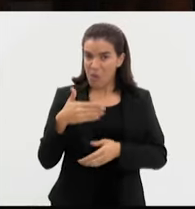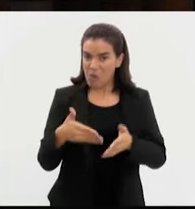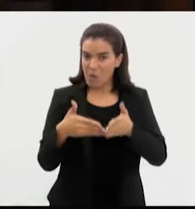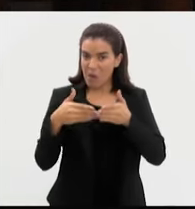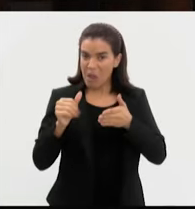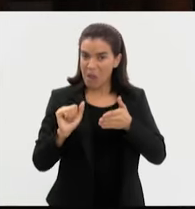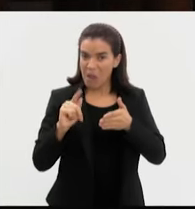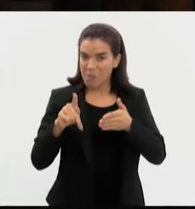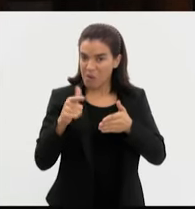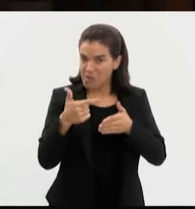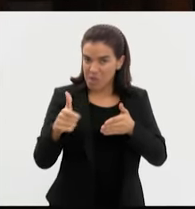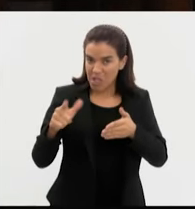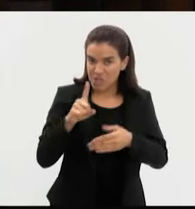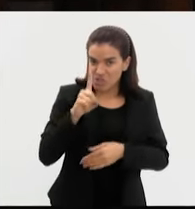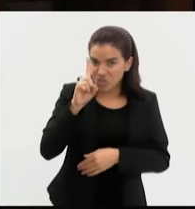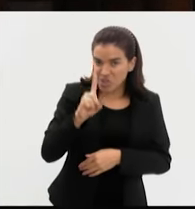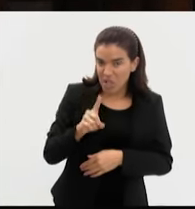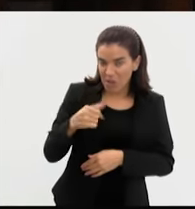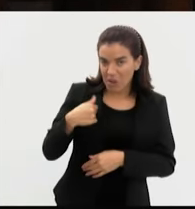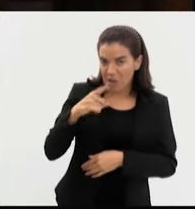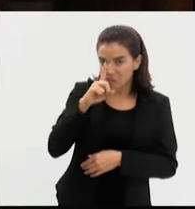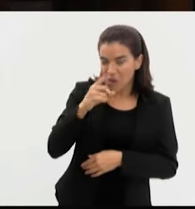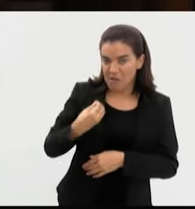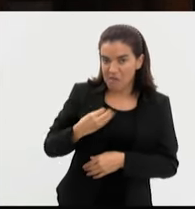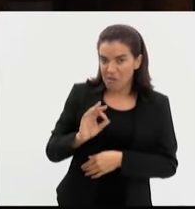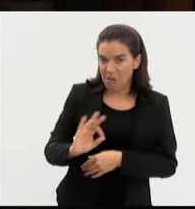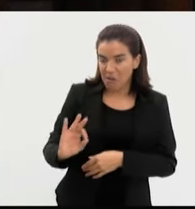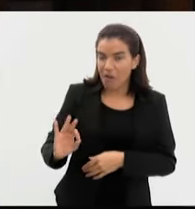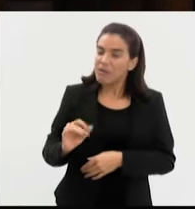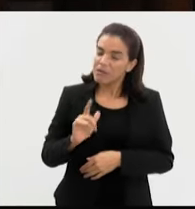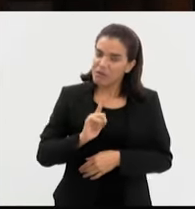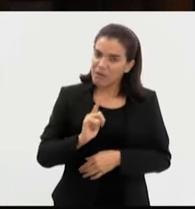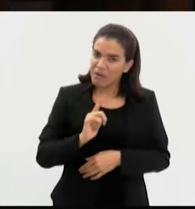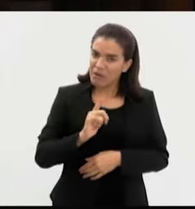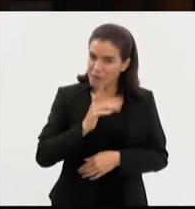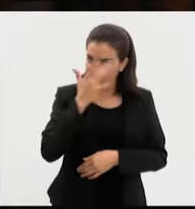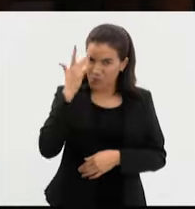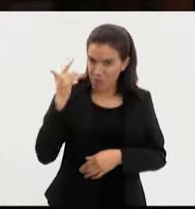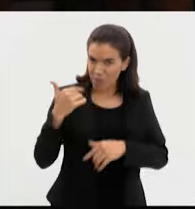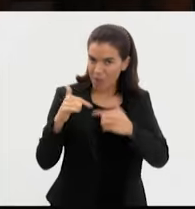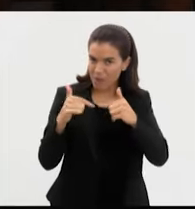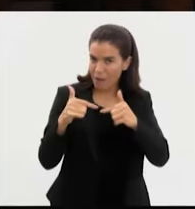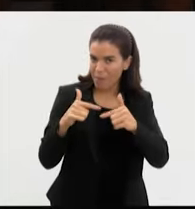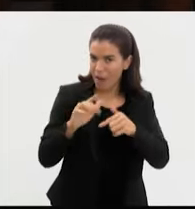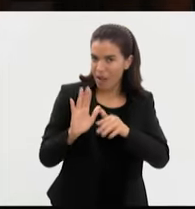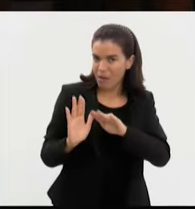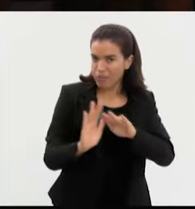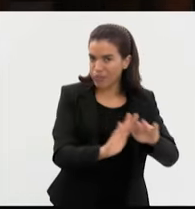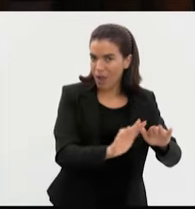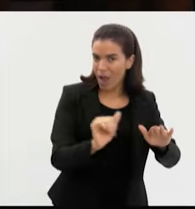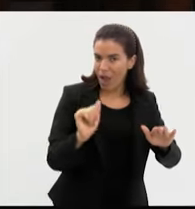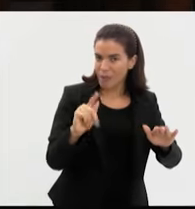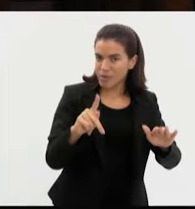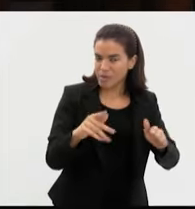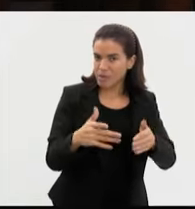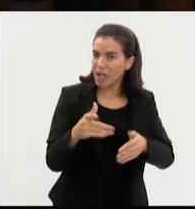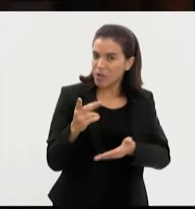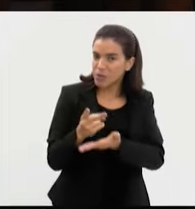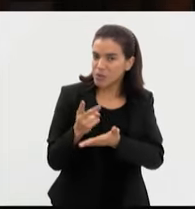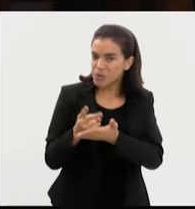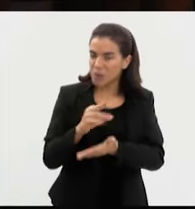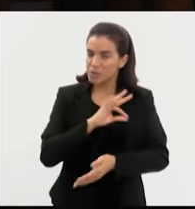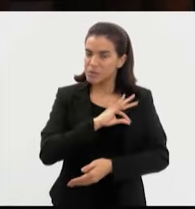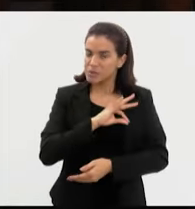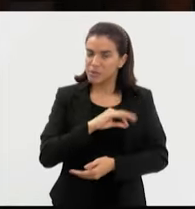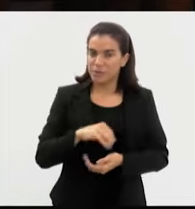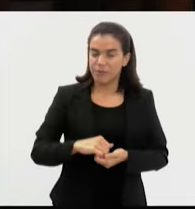direito eu não arrisco a minha vida Claro que tem porque o reformado também não deixa de ser policial Então essa discussão não